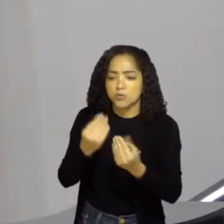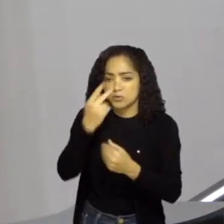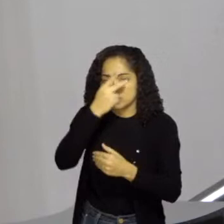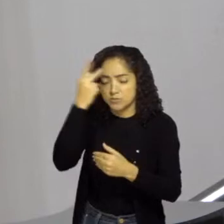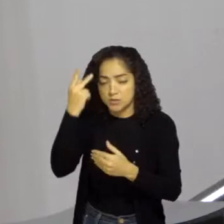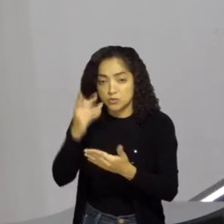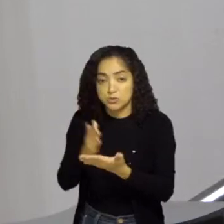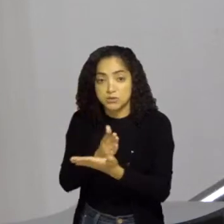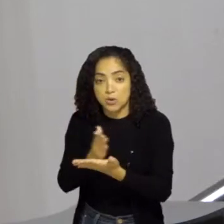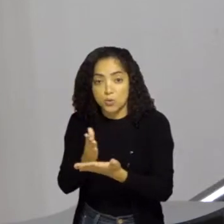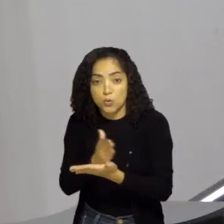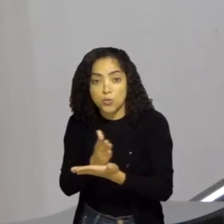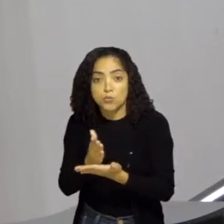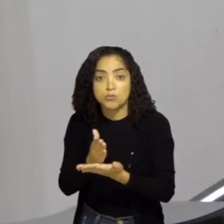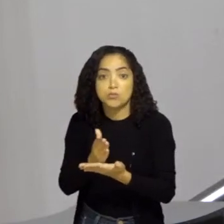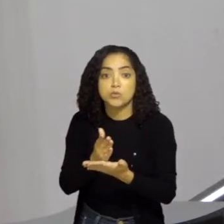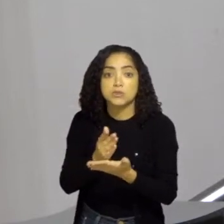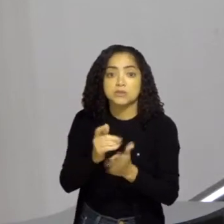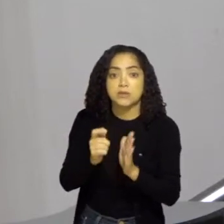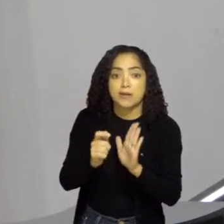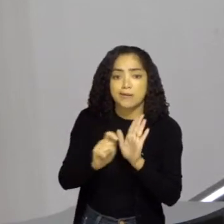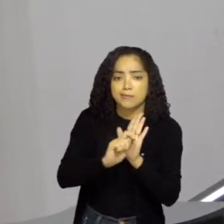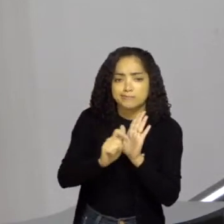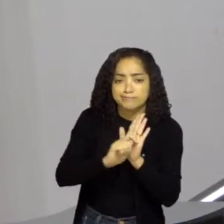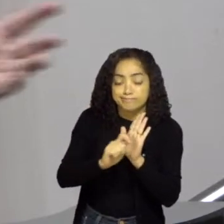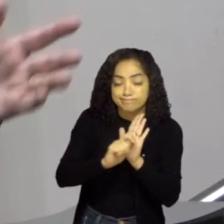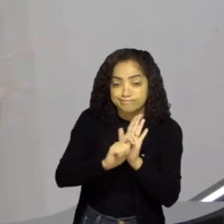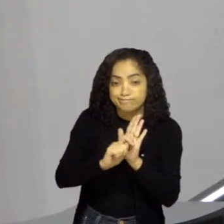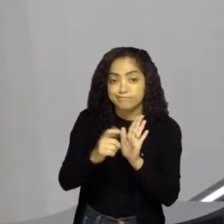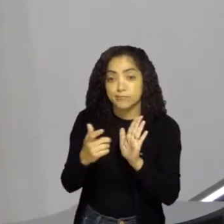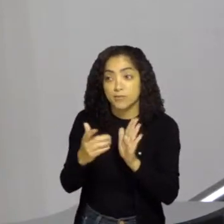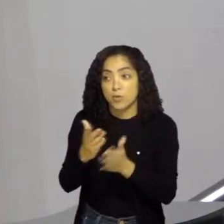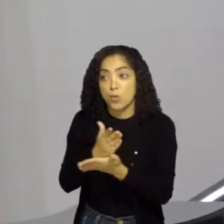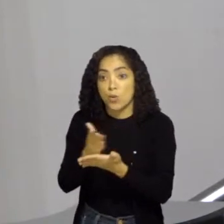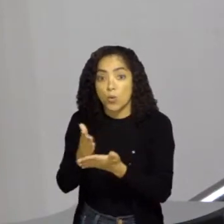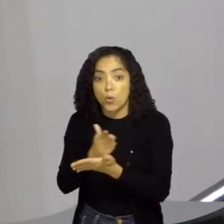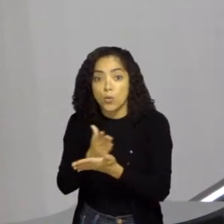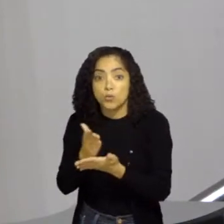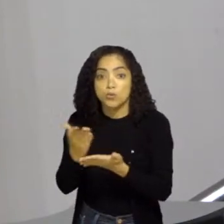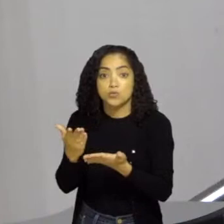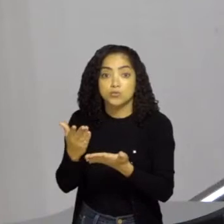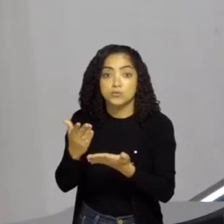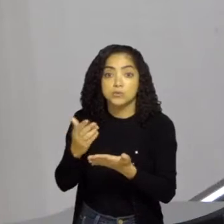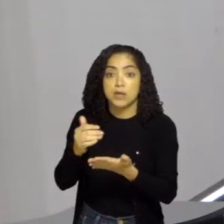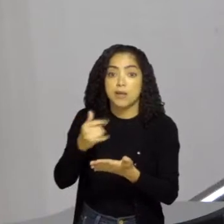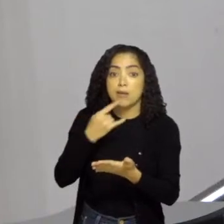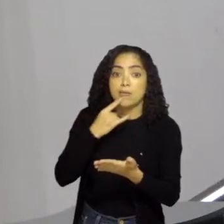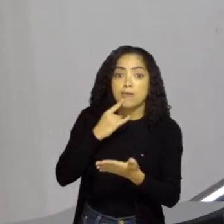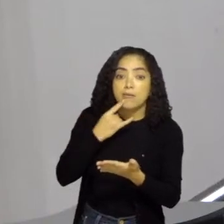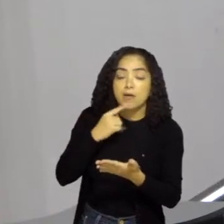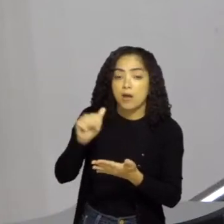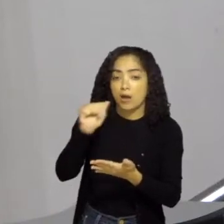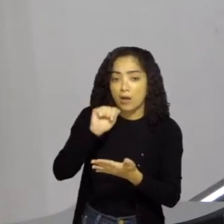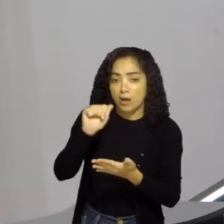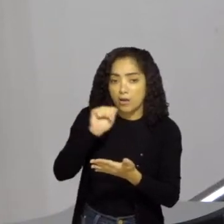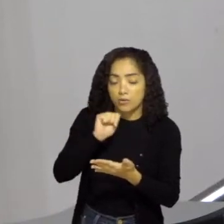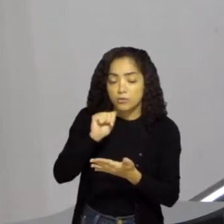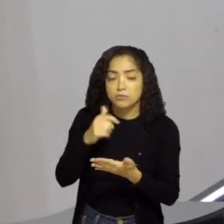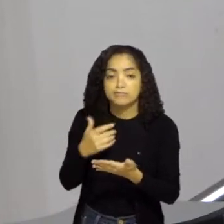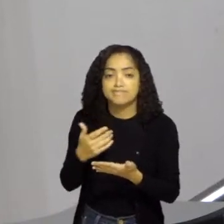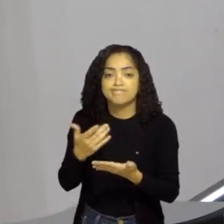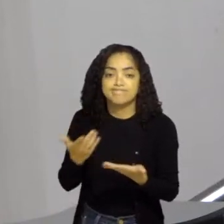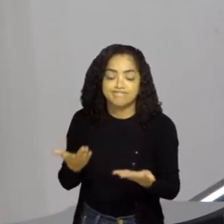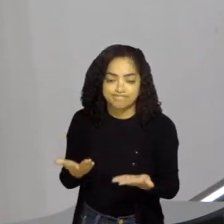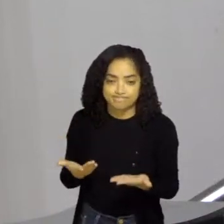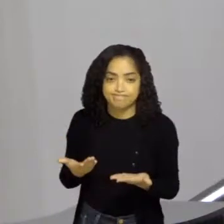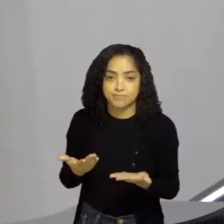alguns usuários de drogas, outros de álcool, e essa situação